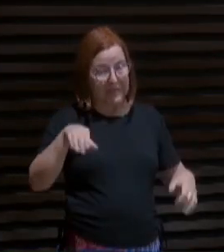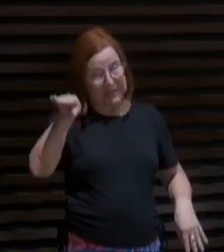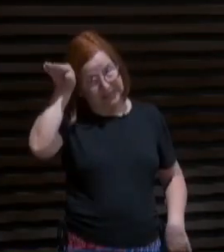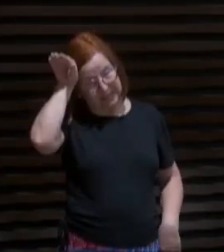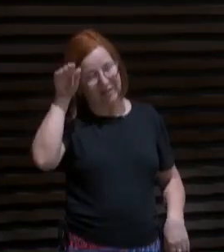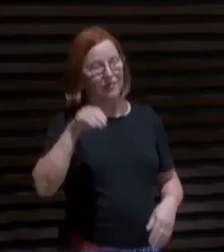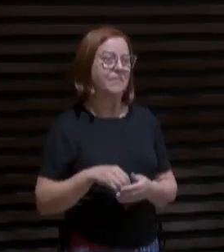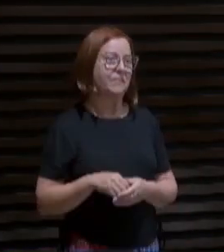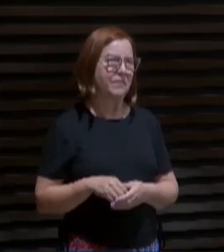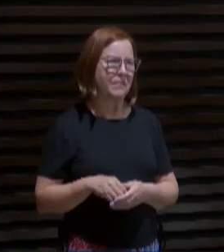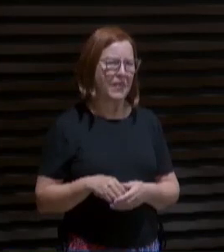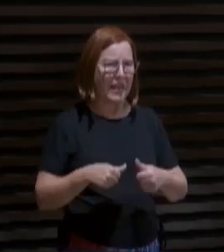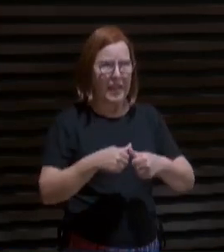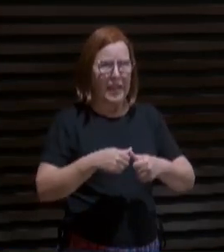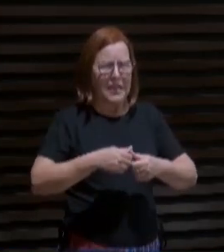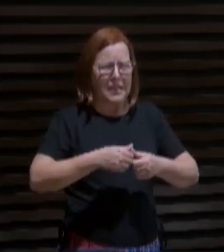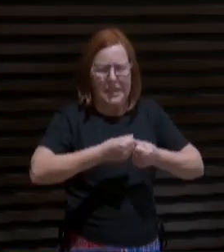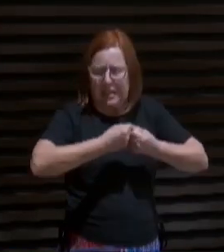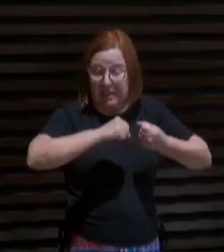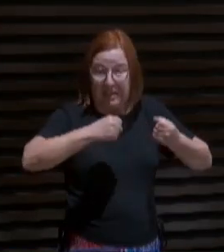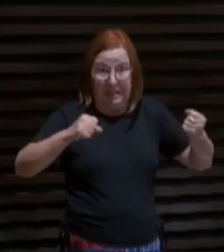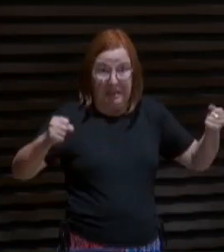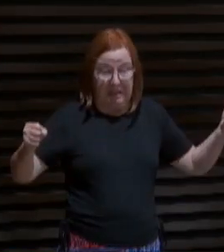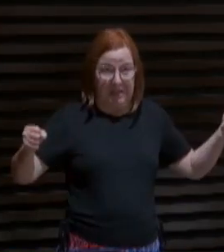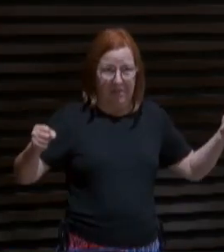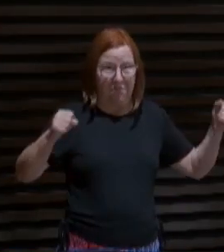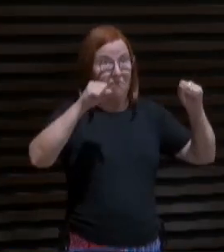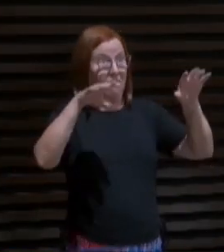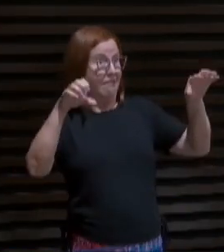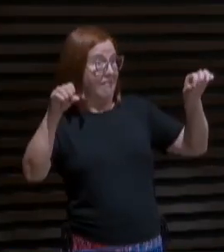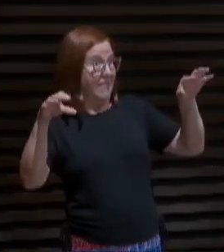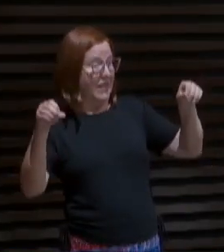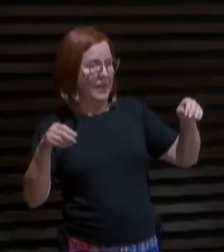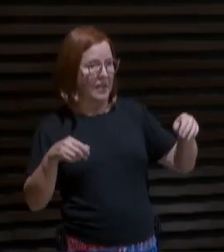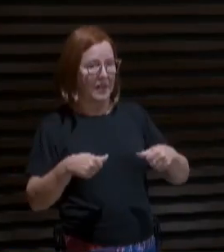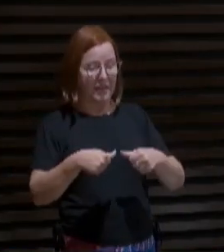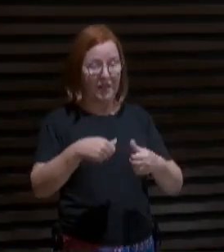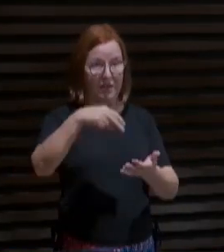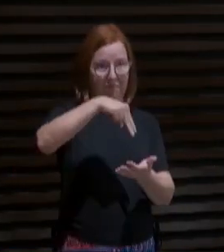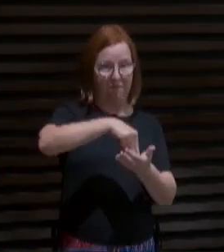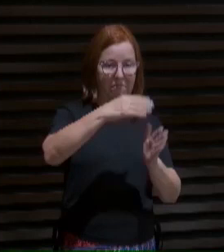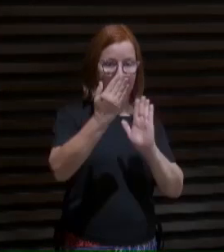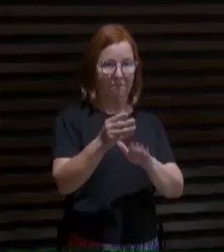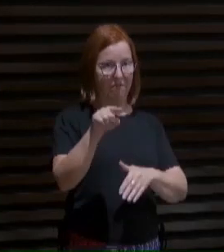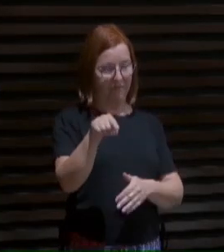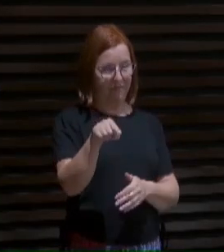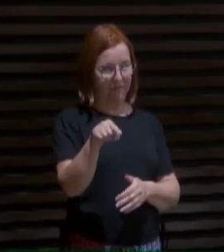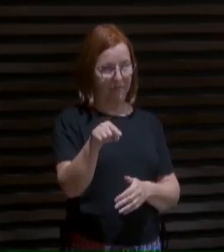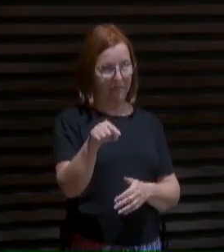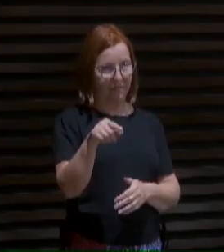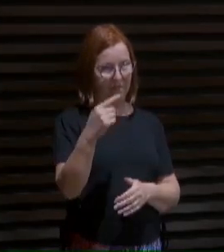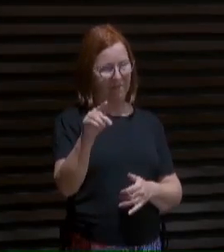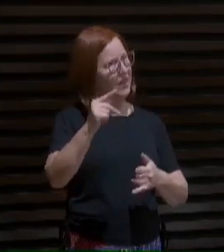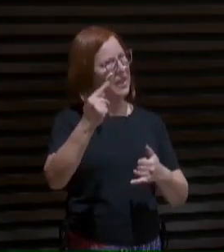era imensa e de extraordinário esplendor, estava em pé diante de ti. E a sua